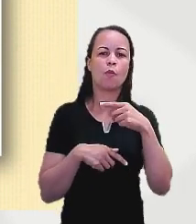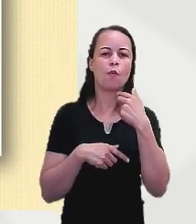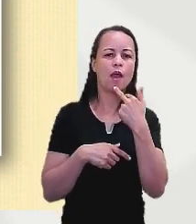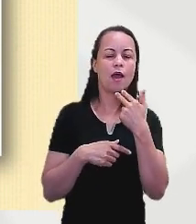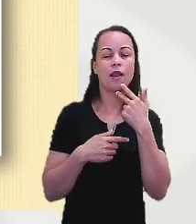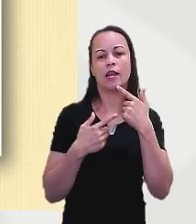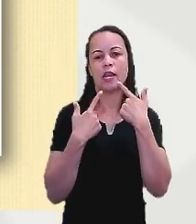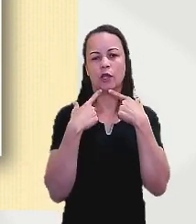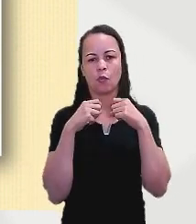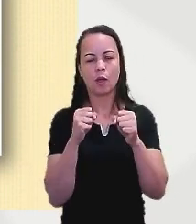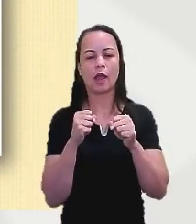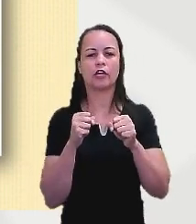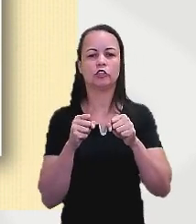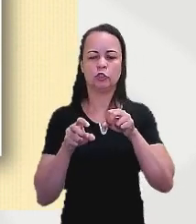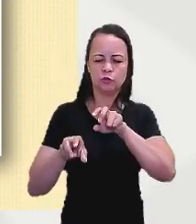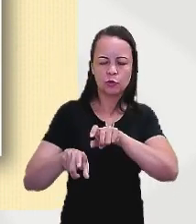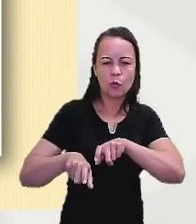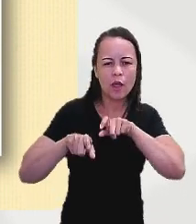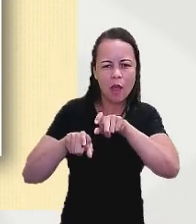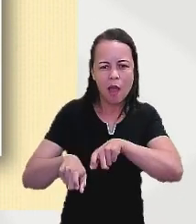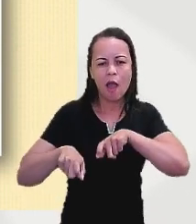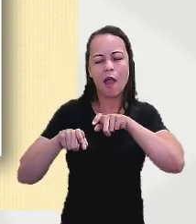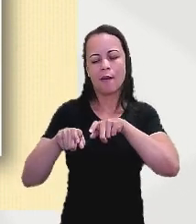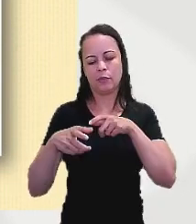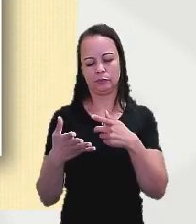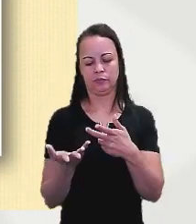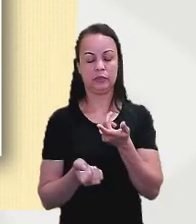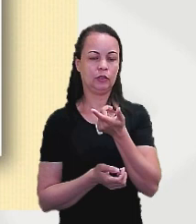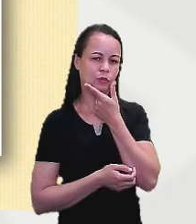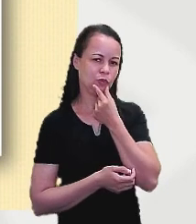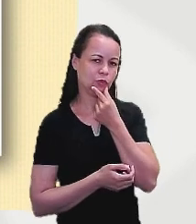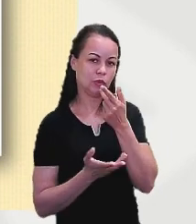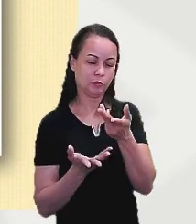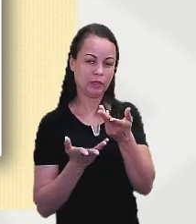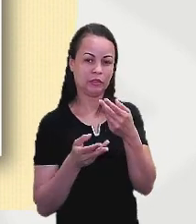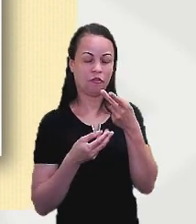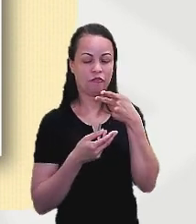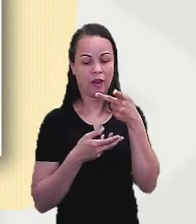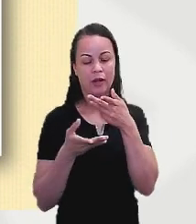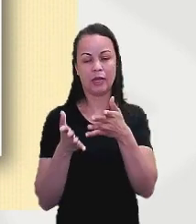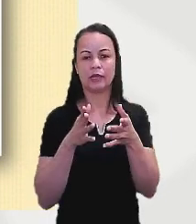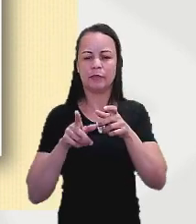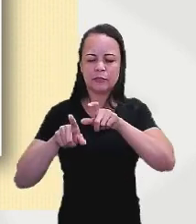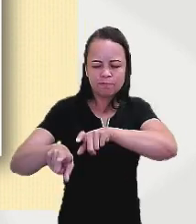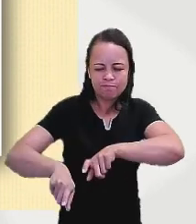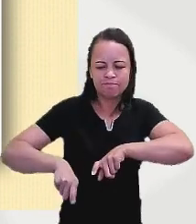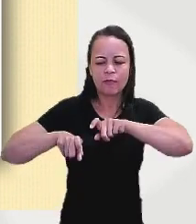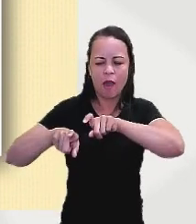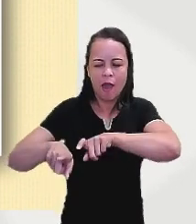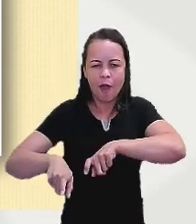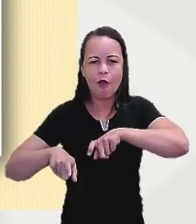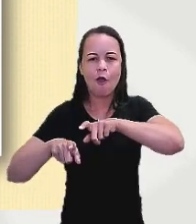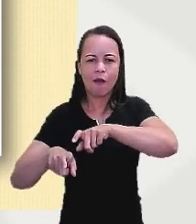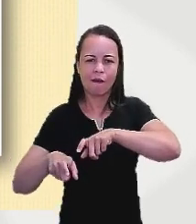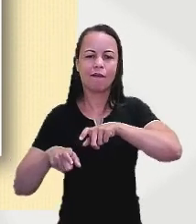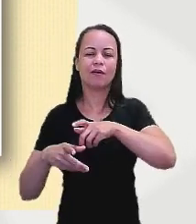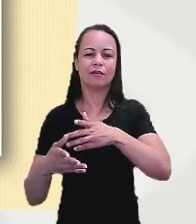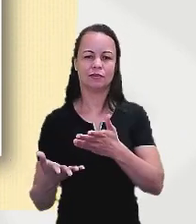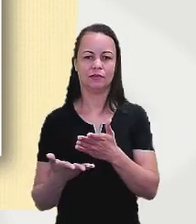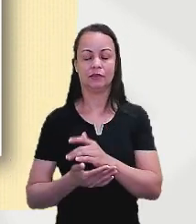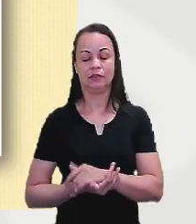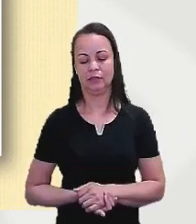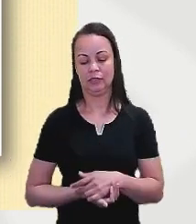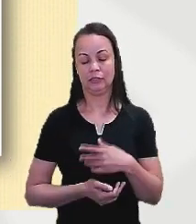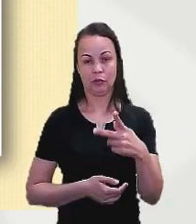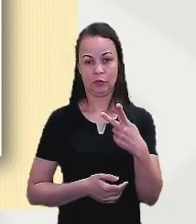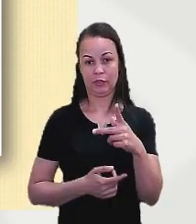é uma linguagem de um homem, né? No caso aqui, eles estão remetendo à questão da roça, à questão do campo. Então, isso